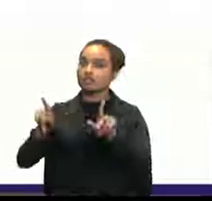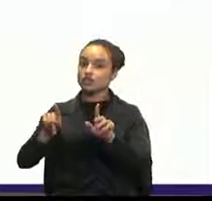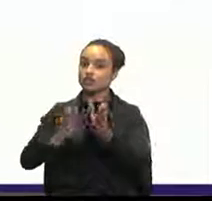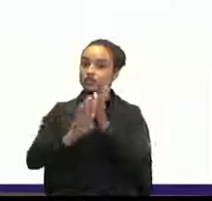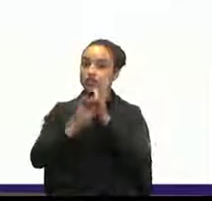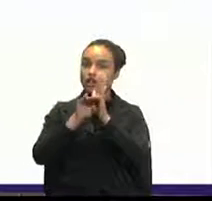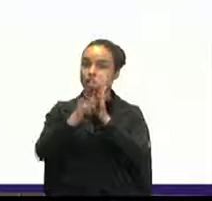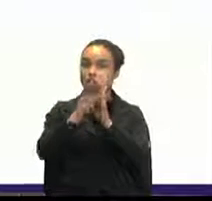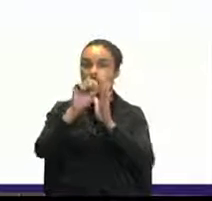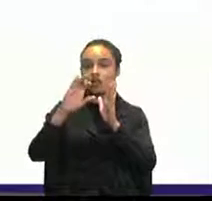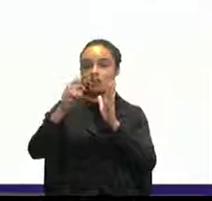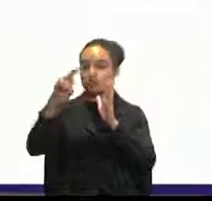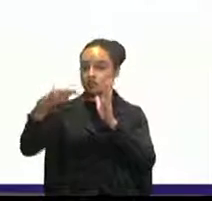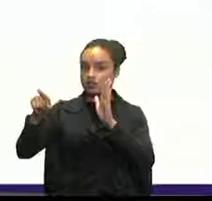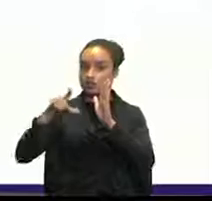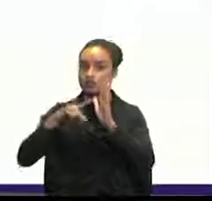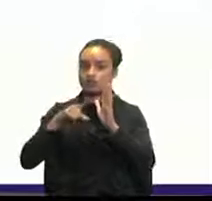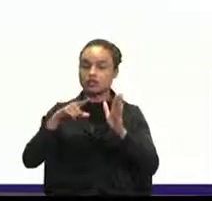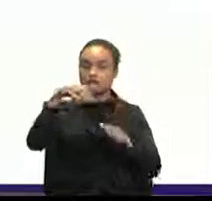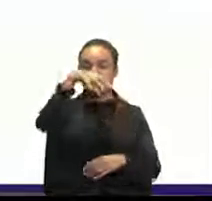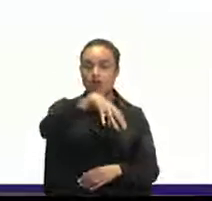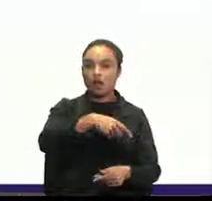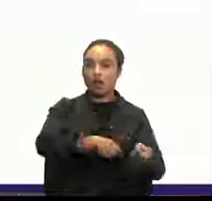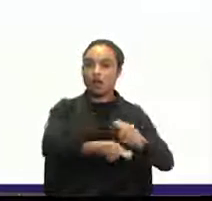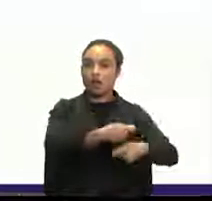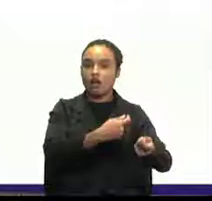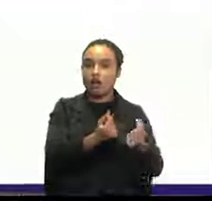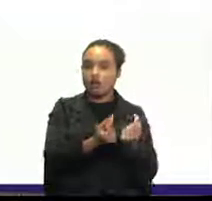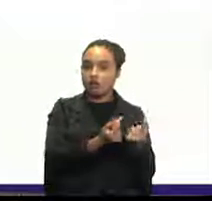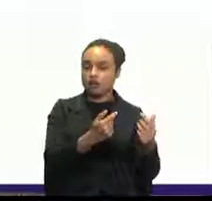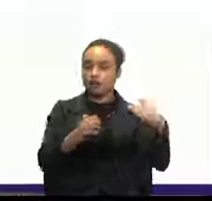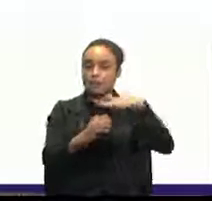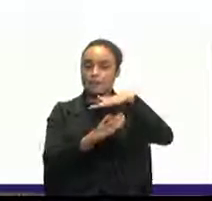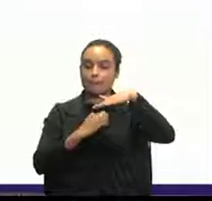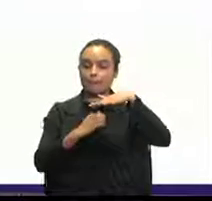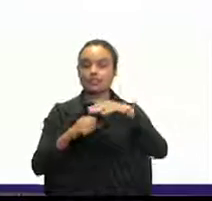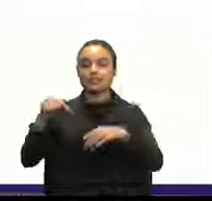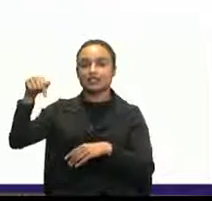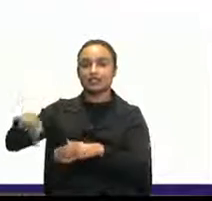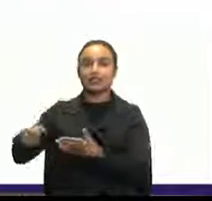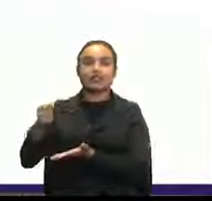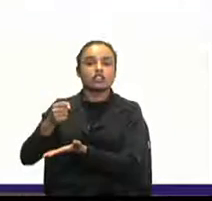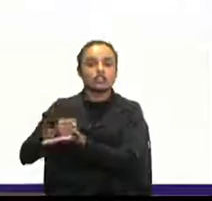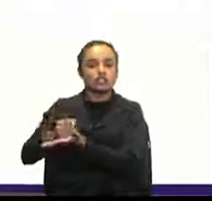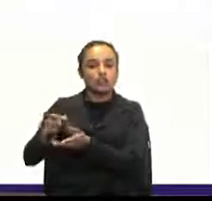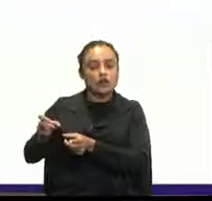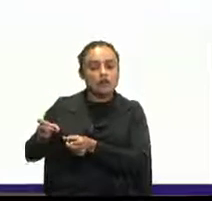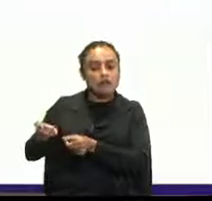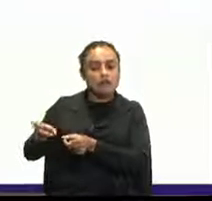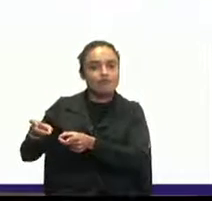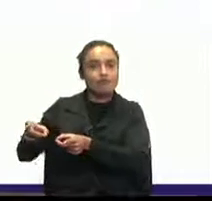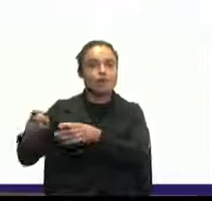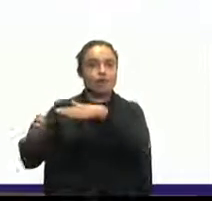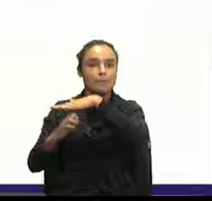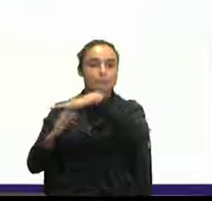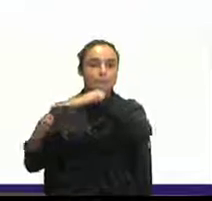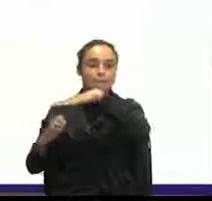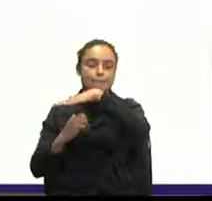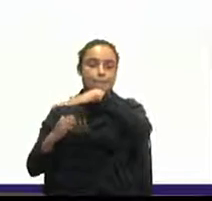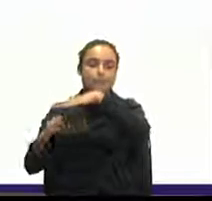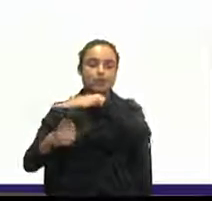é uma parte do capital social da empresa debêntures são títulos emitidos por uma empresa com a finalidade de captar